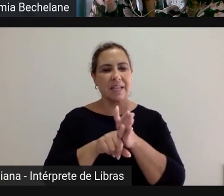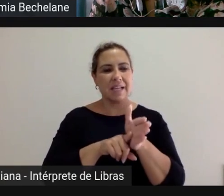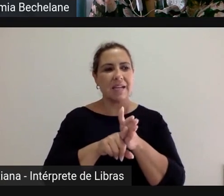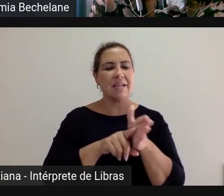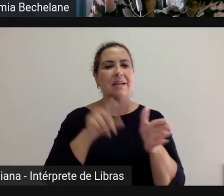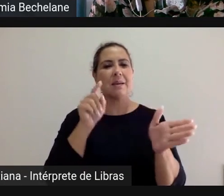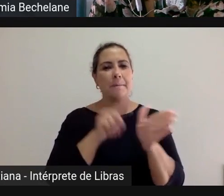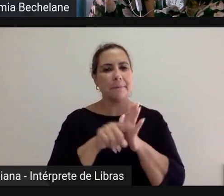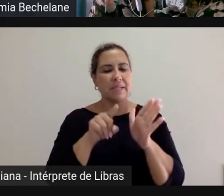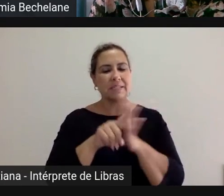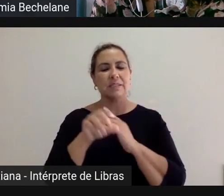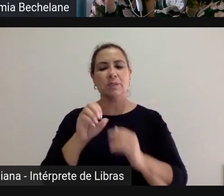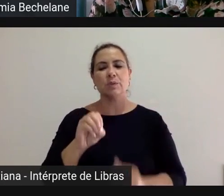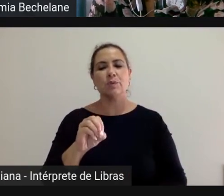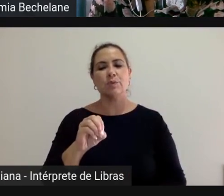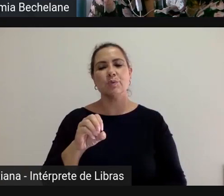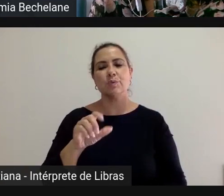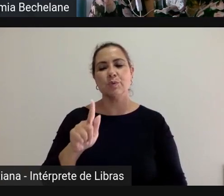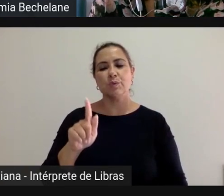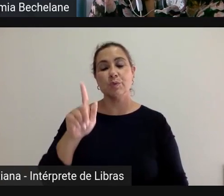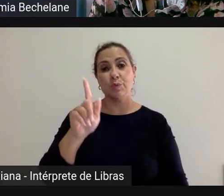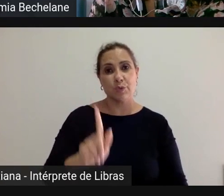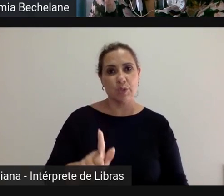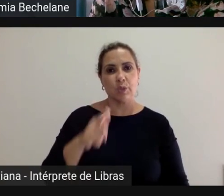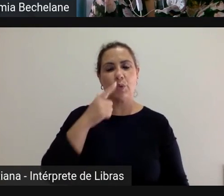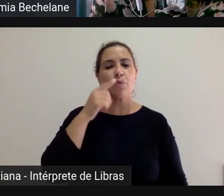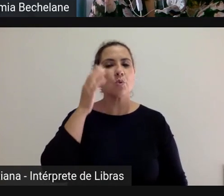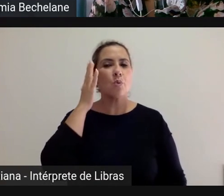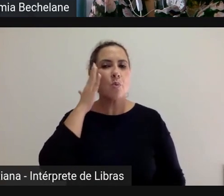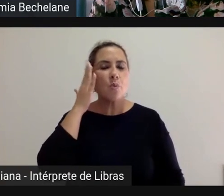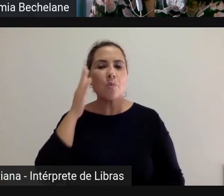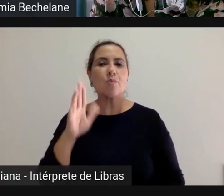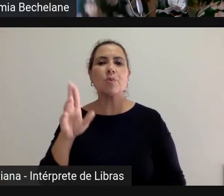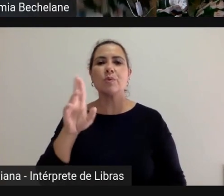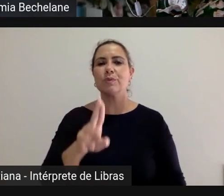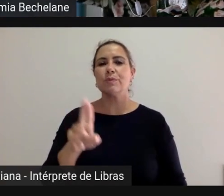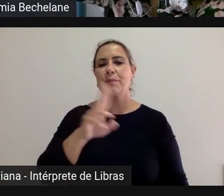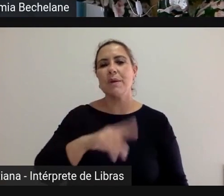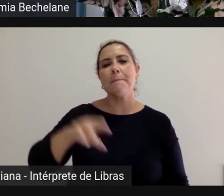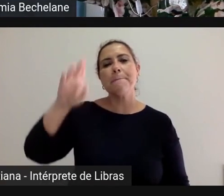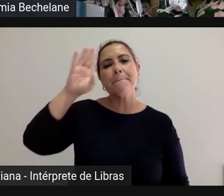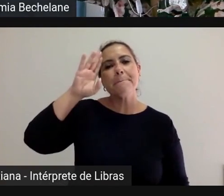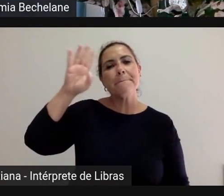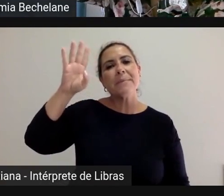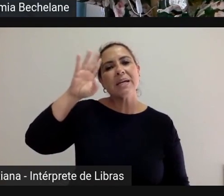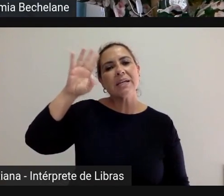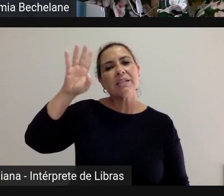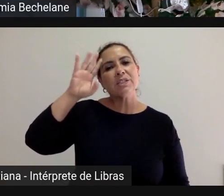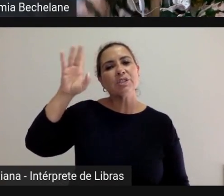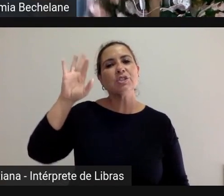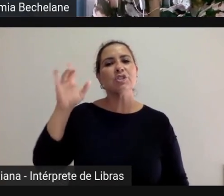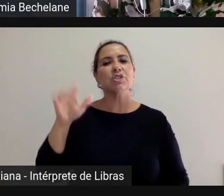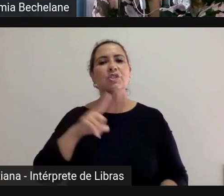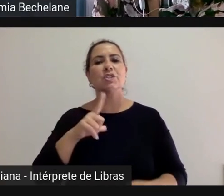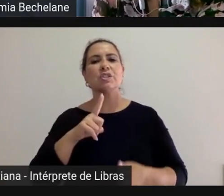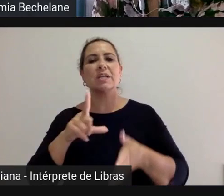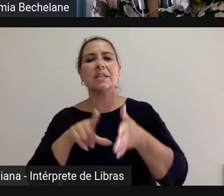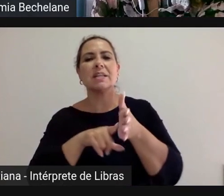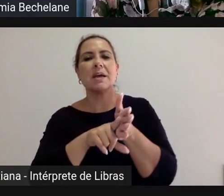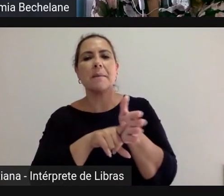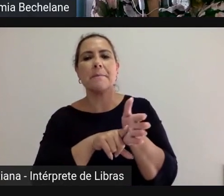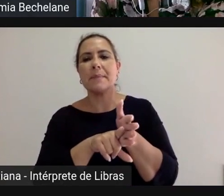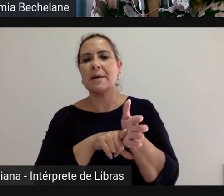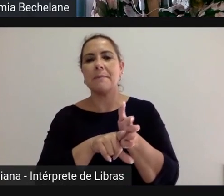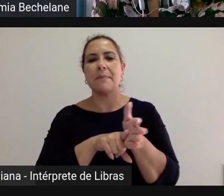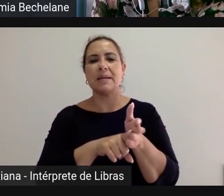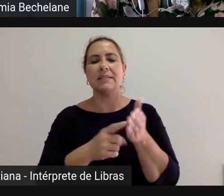consultar os gestores dos 2 canais sobre o funcionamento, eu imagino que, ao final da pesquisa, a gente possa construir